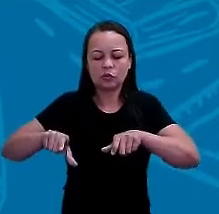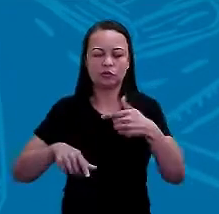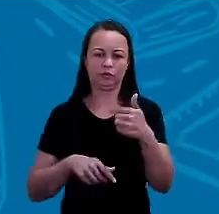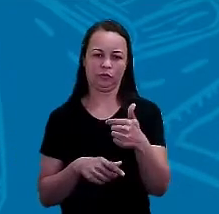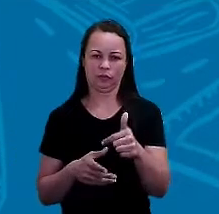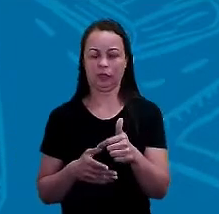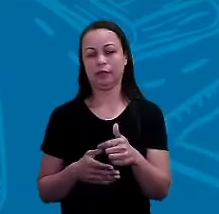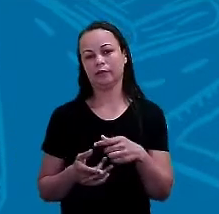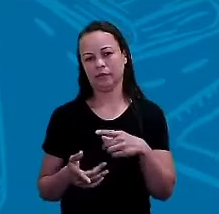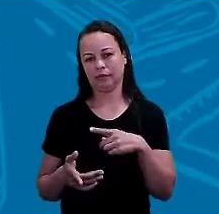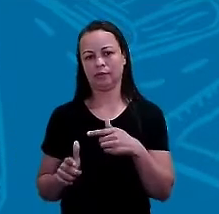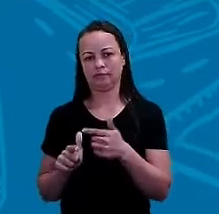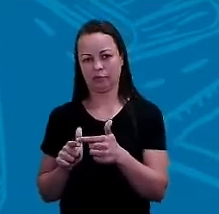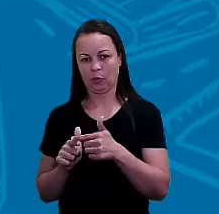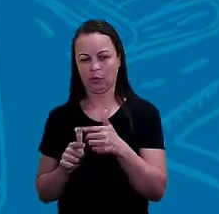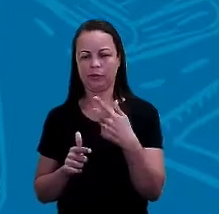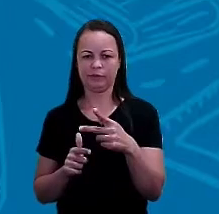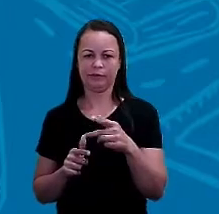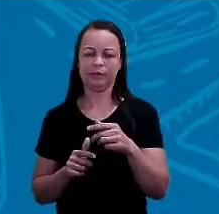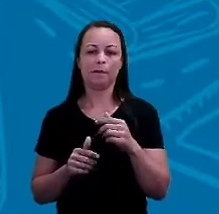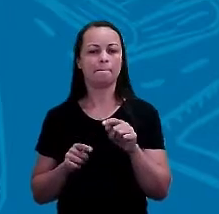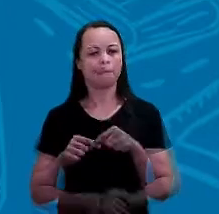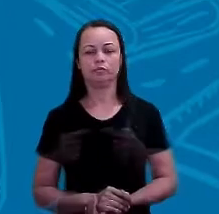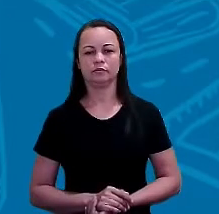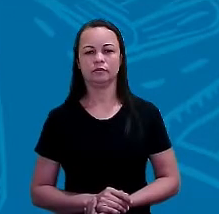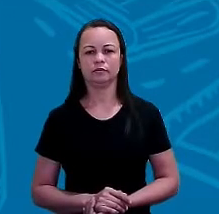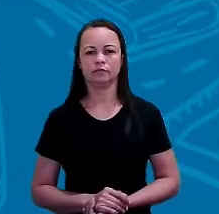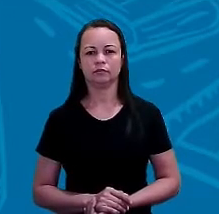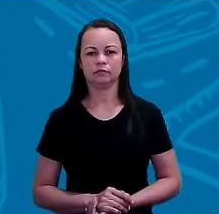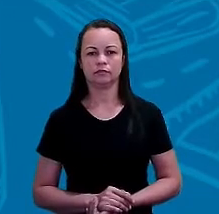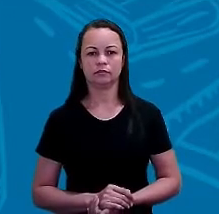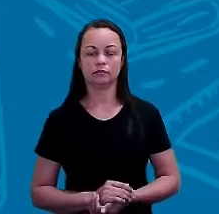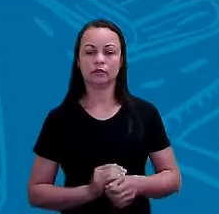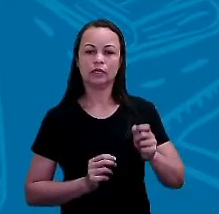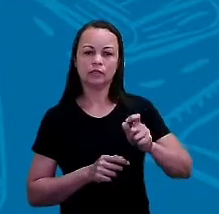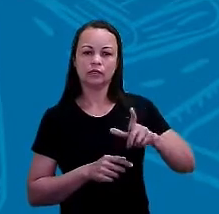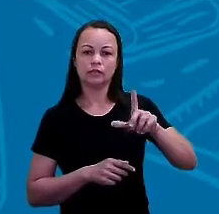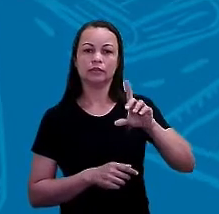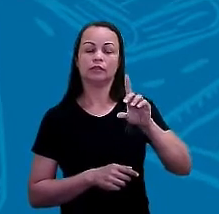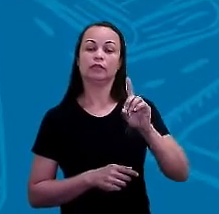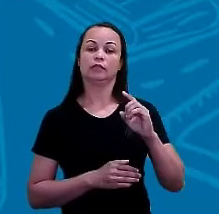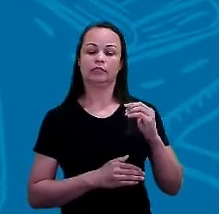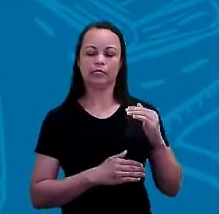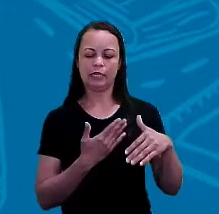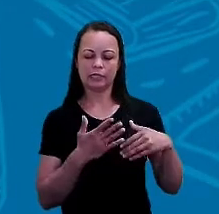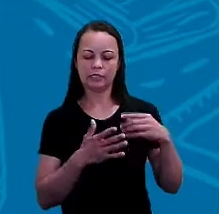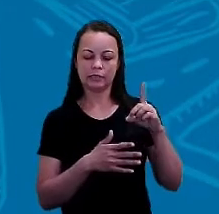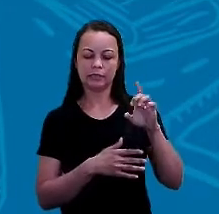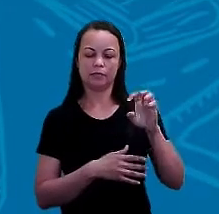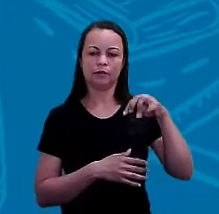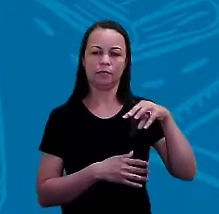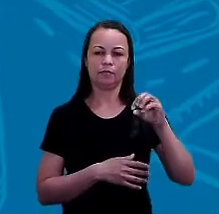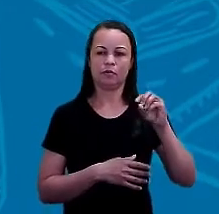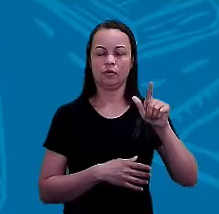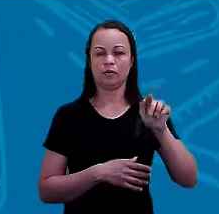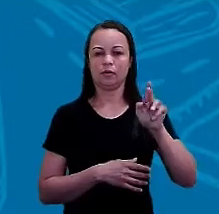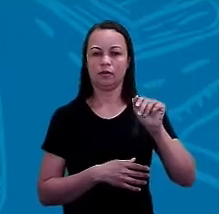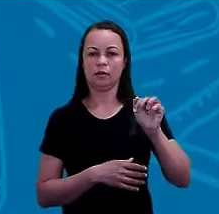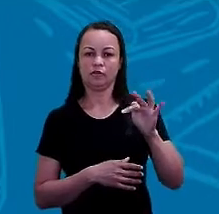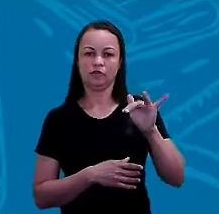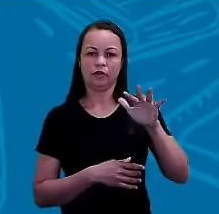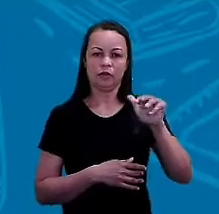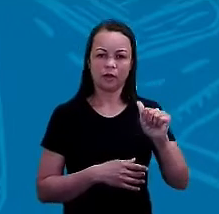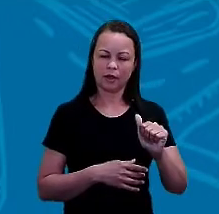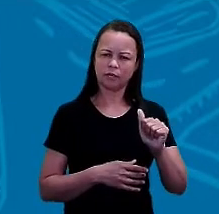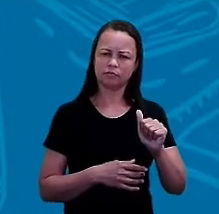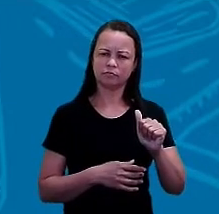ainda precária, mas se pretende se desenvolver. Densidade demográfica. Densidade demográfica, sim, é a quantidade de